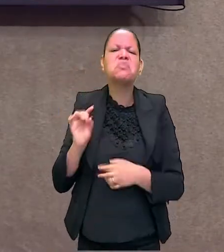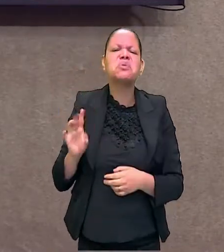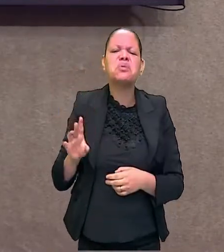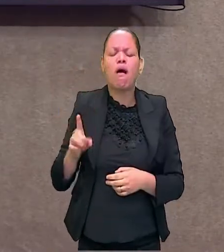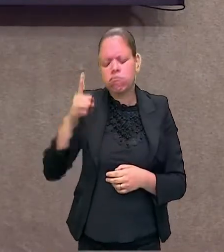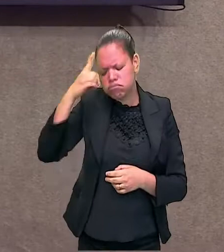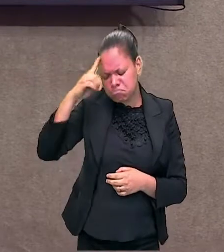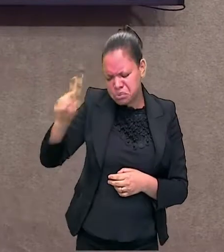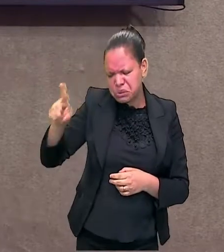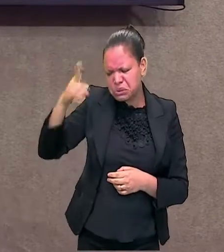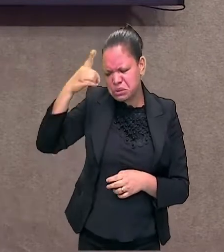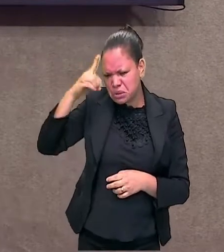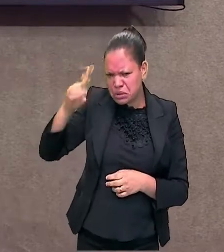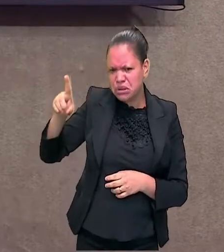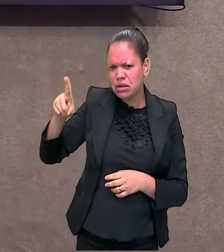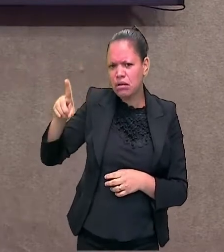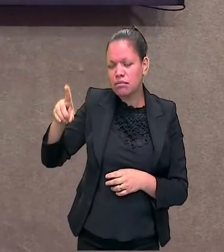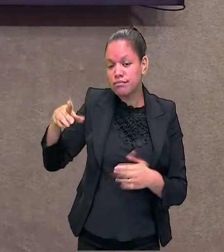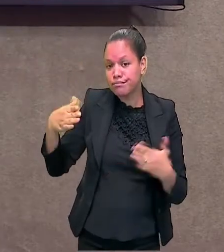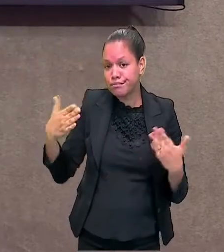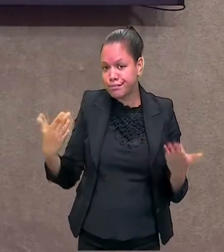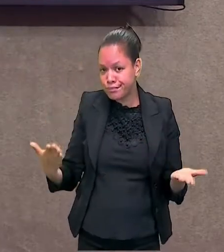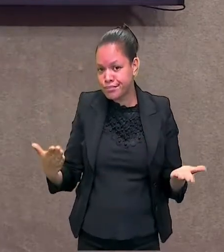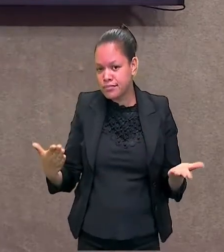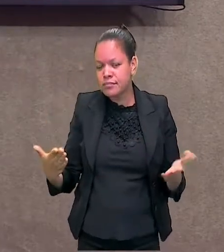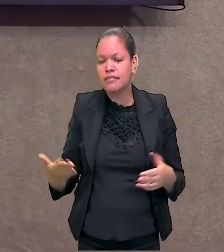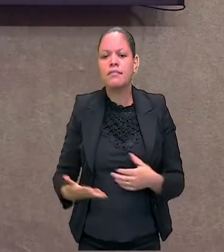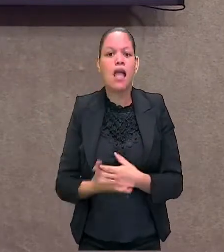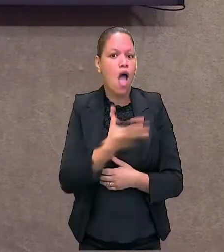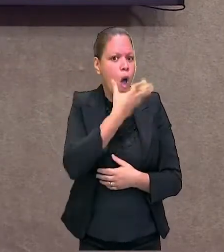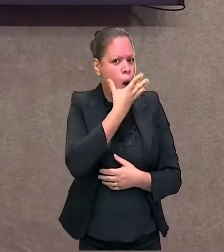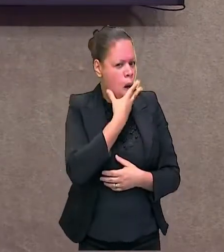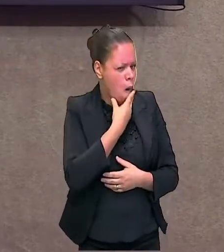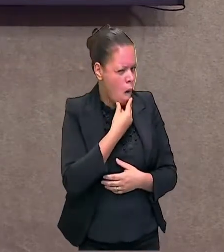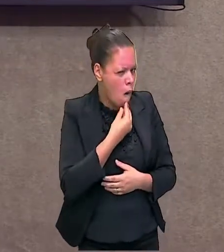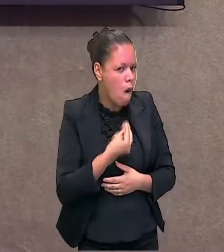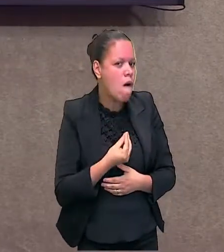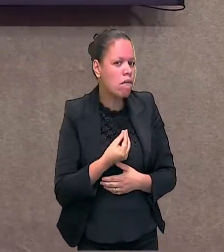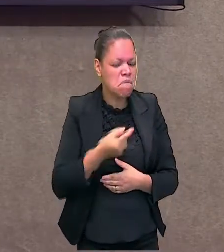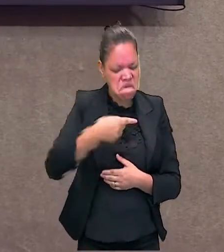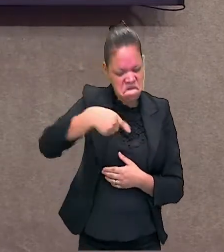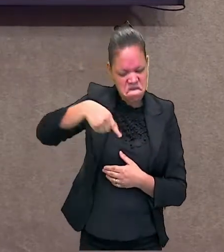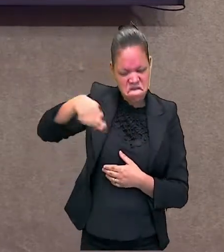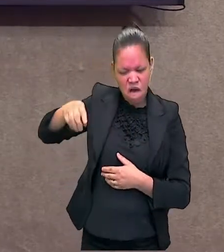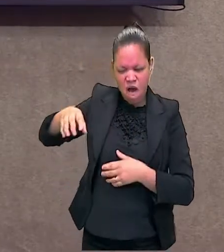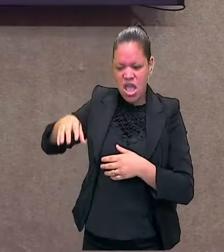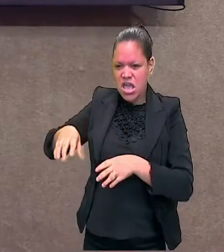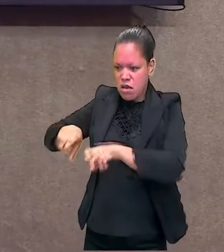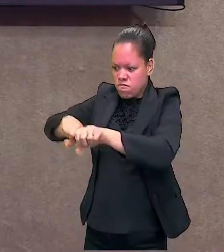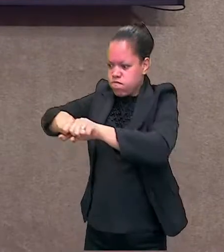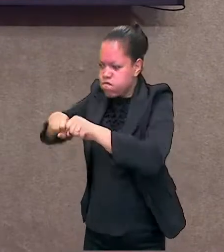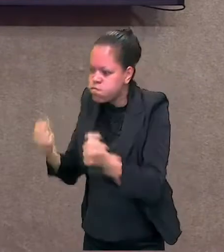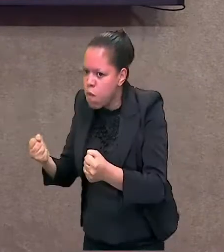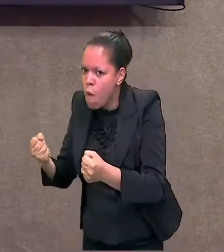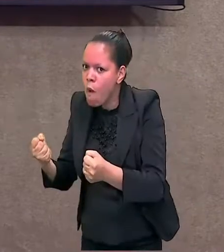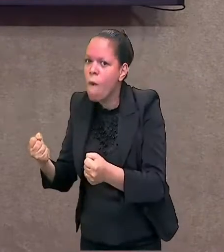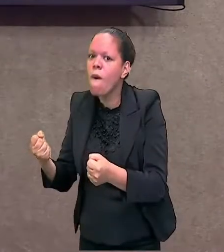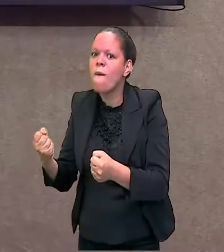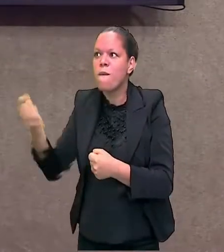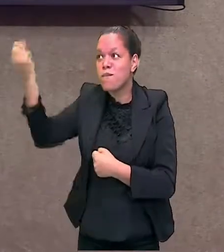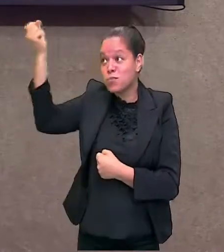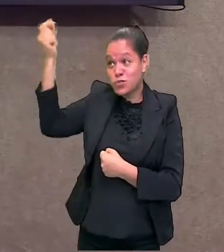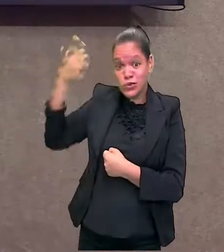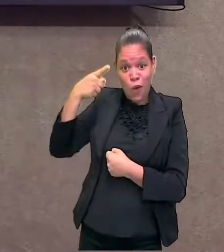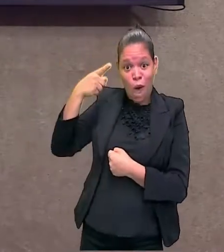cansativo? Mas o homem curioso, ele foi lá e fez o quê? Ele quebrou o sol. E